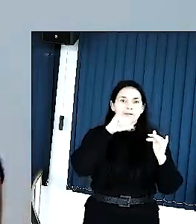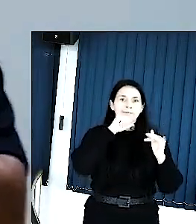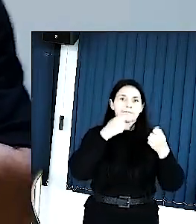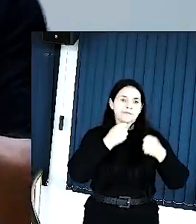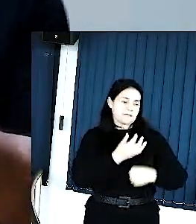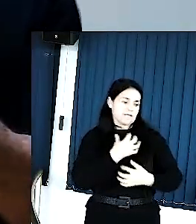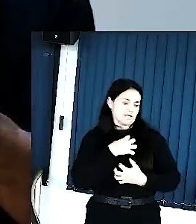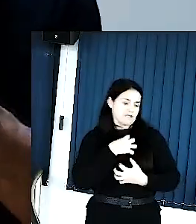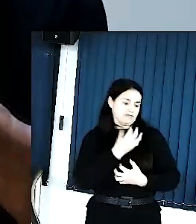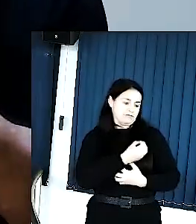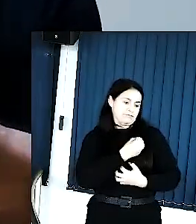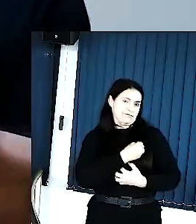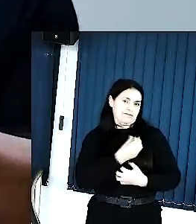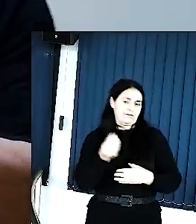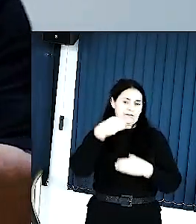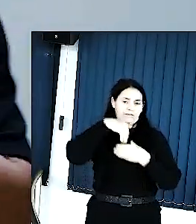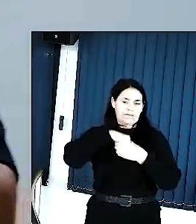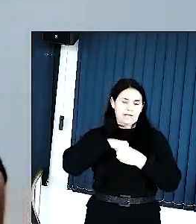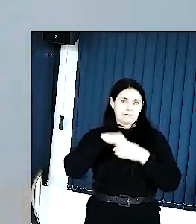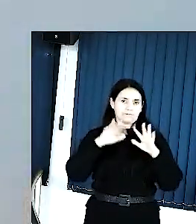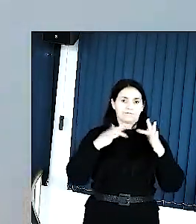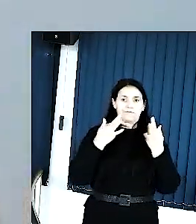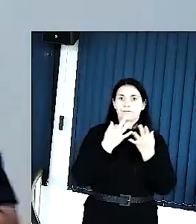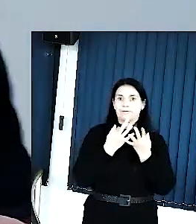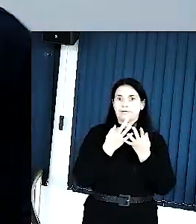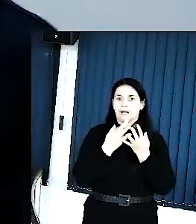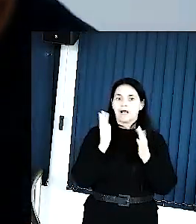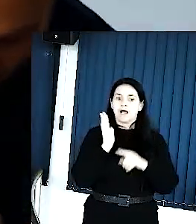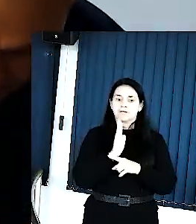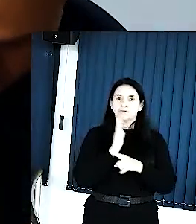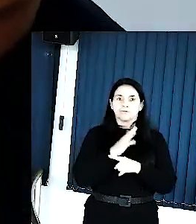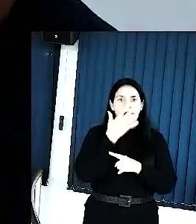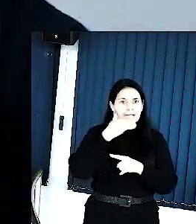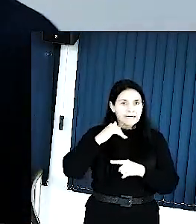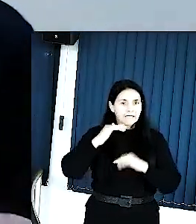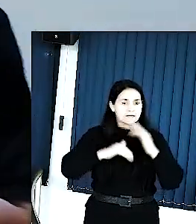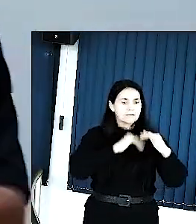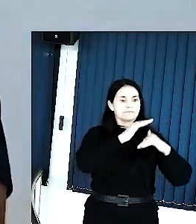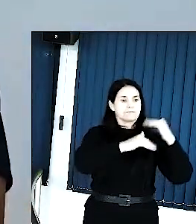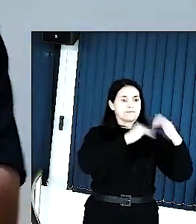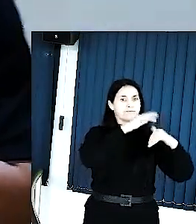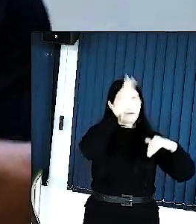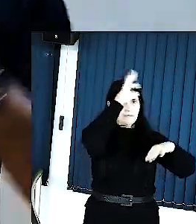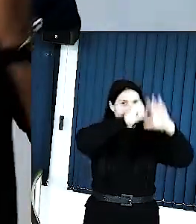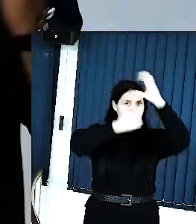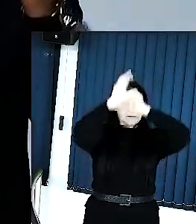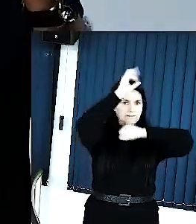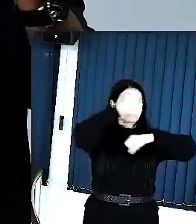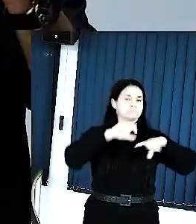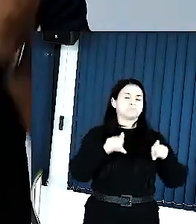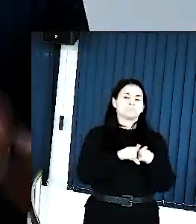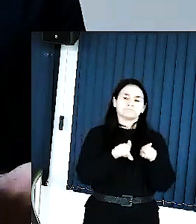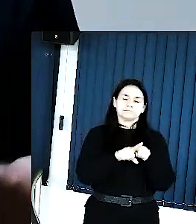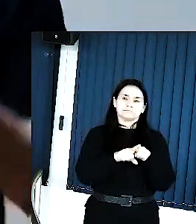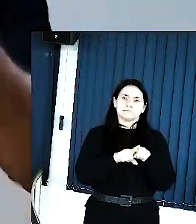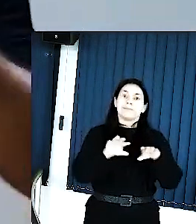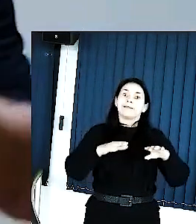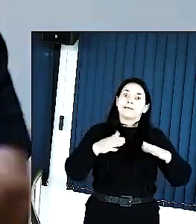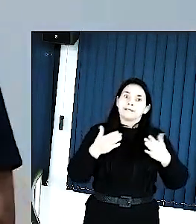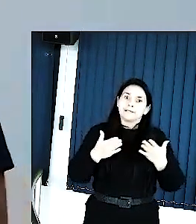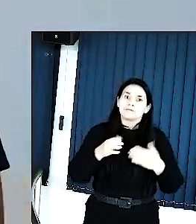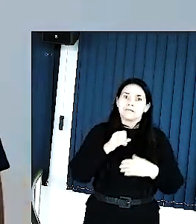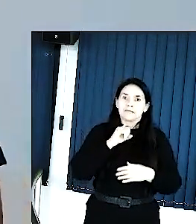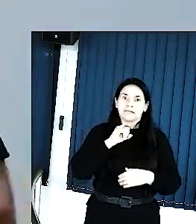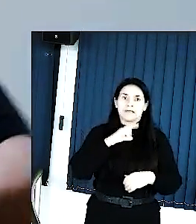nessa família. Isso ajuda ela a desenvolver, isso ajuda ela a entender. Então, quando eu tenho